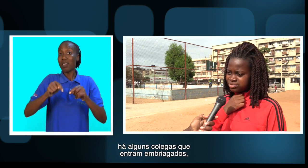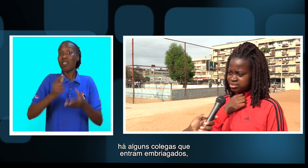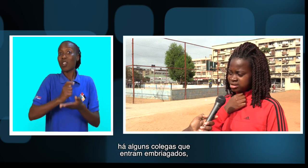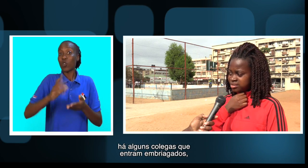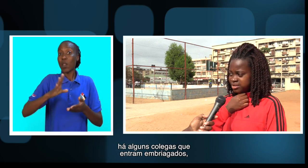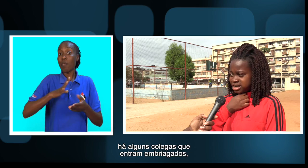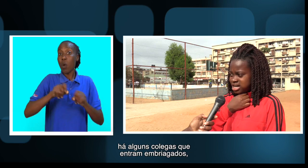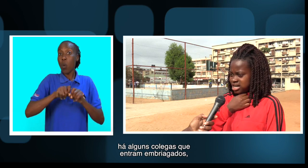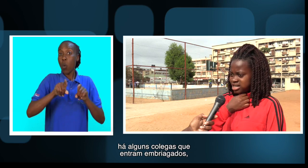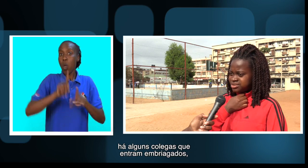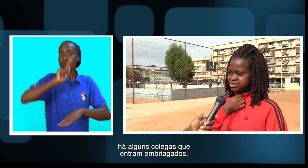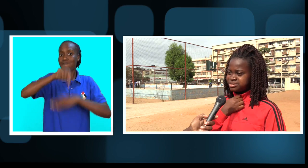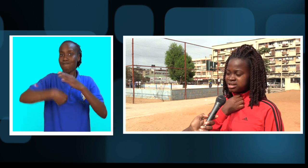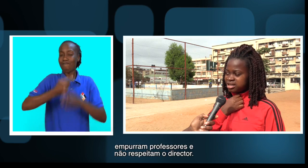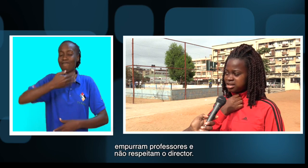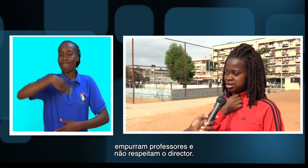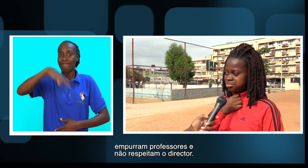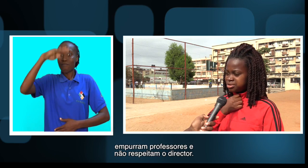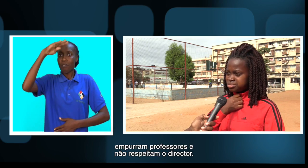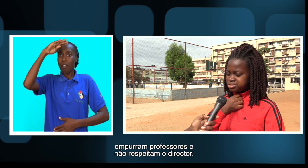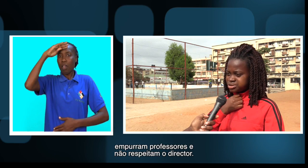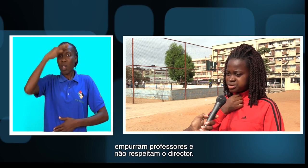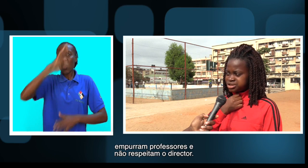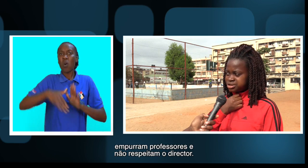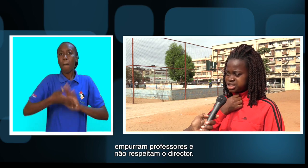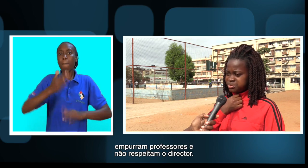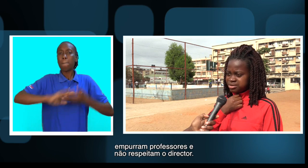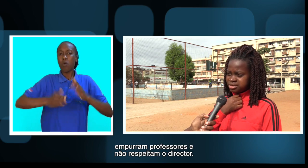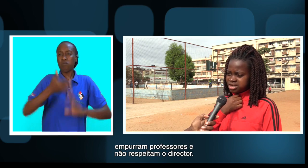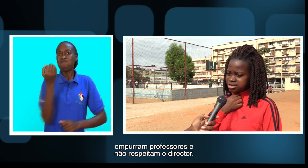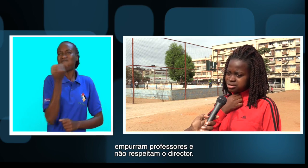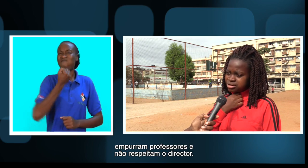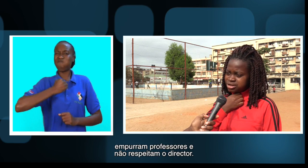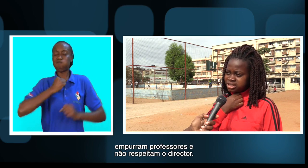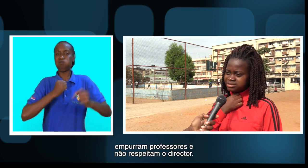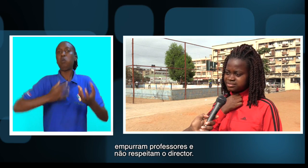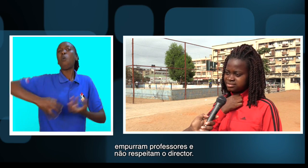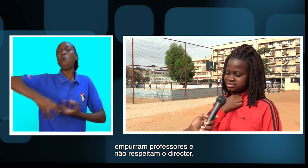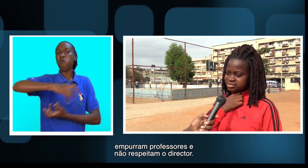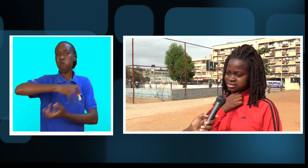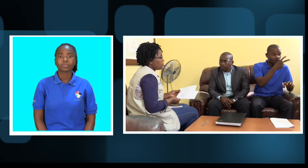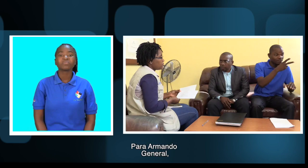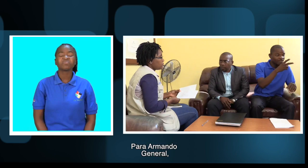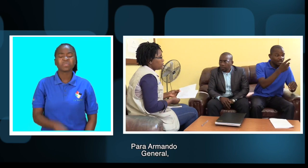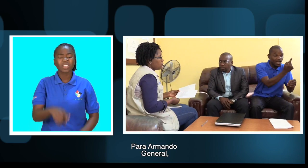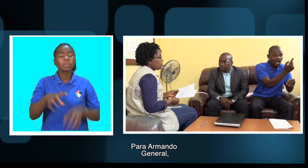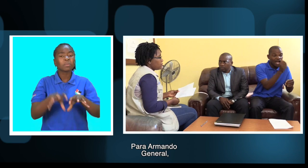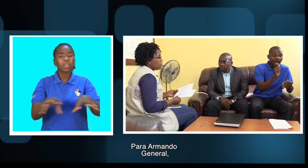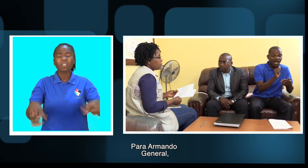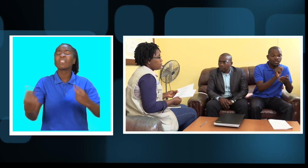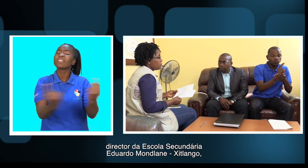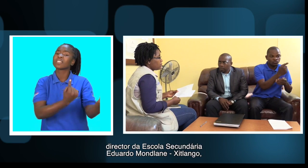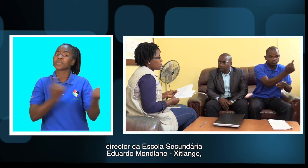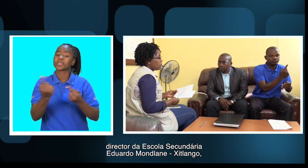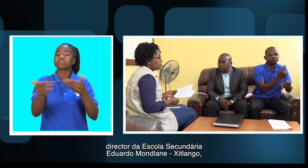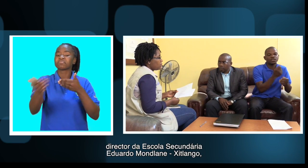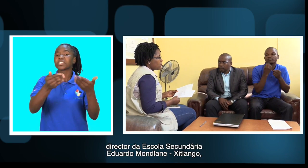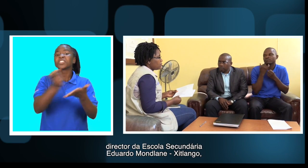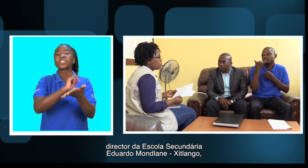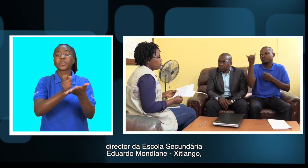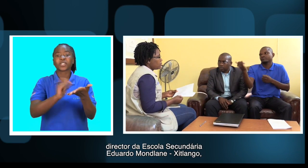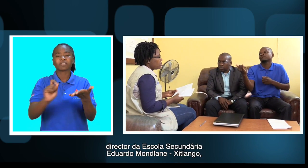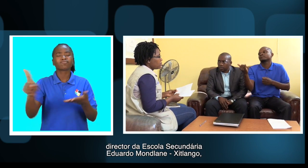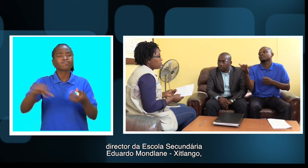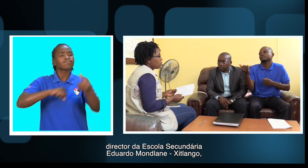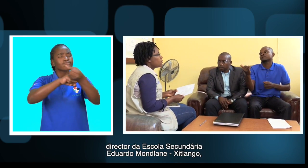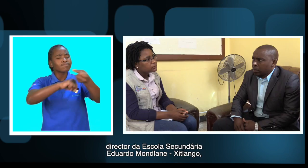entram embriagados, empurram professores, não respeitam o diretor. Para Armando General,